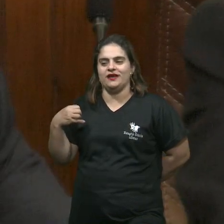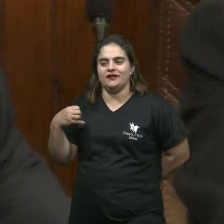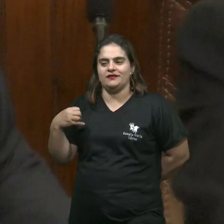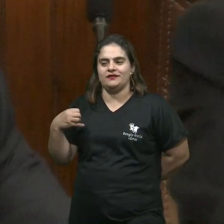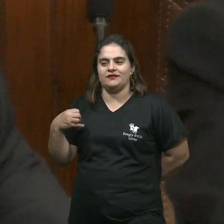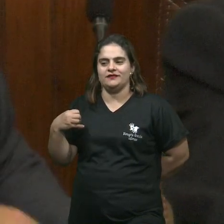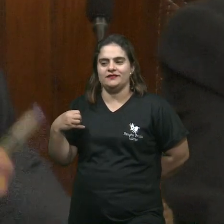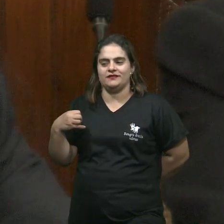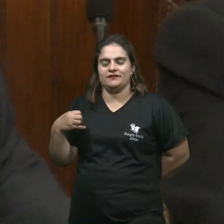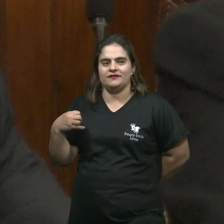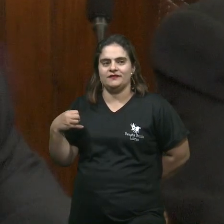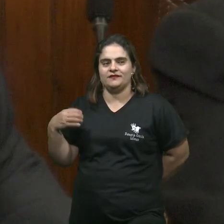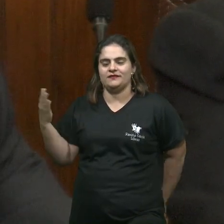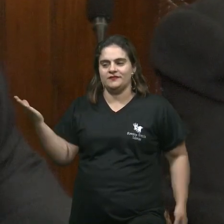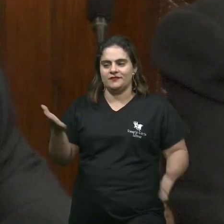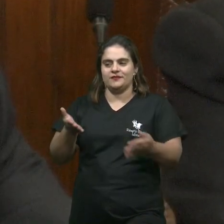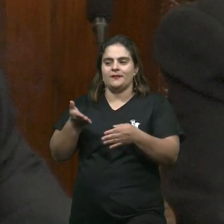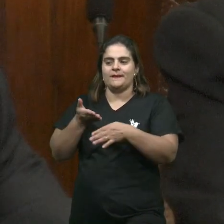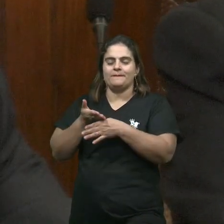Aprovado